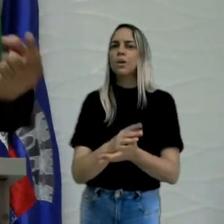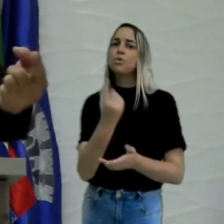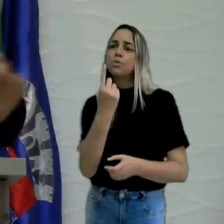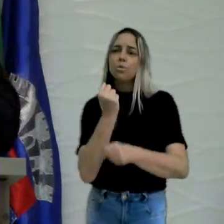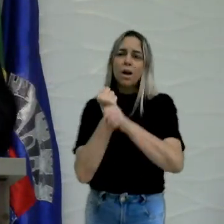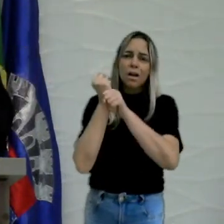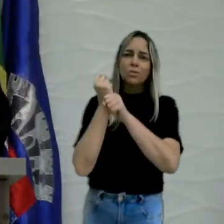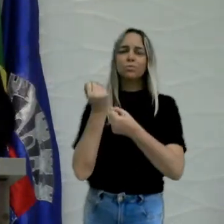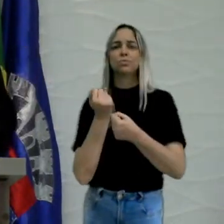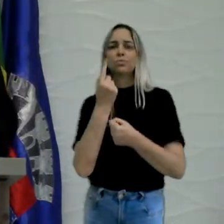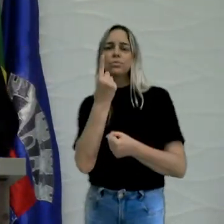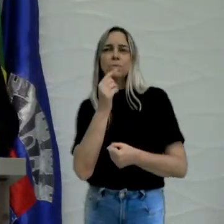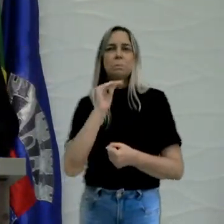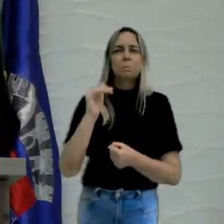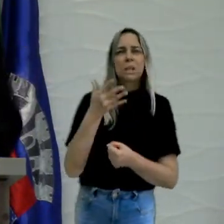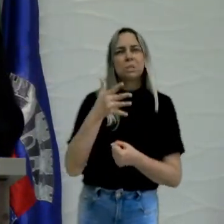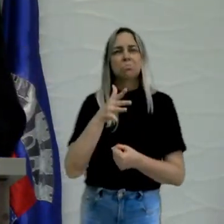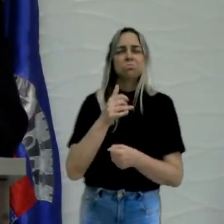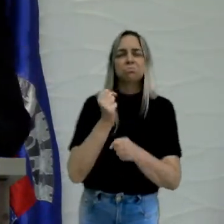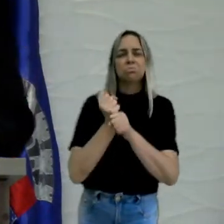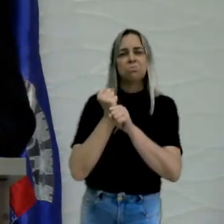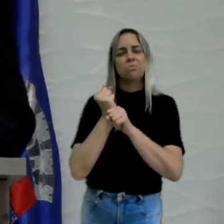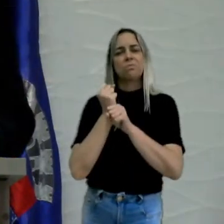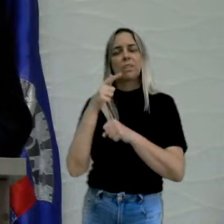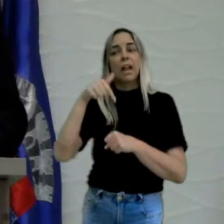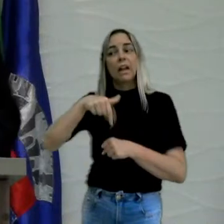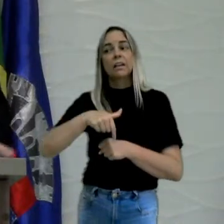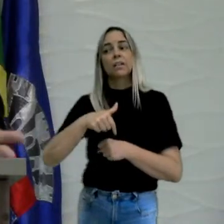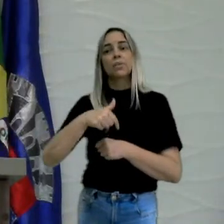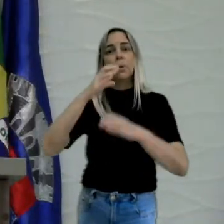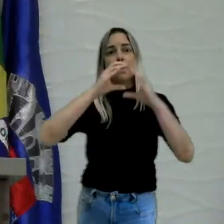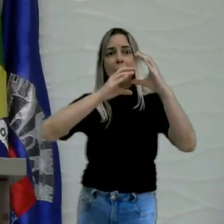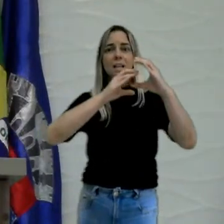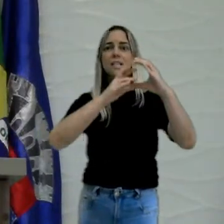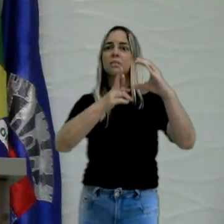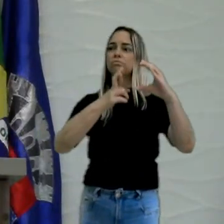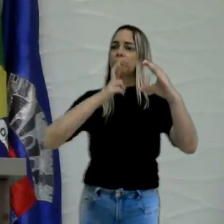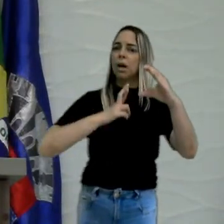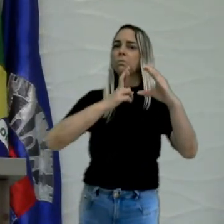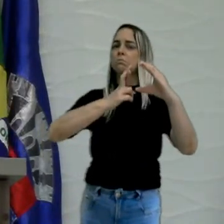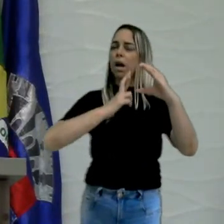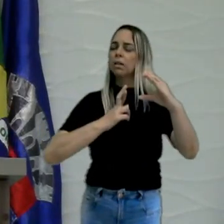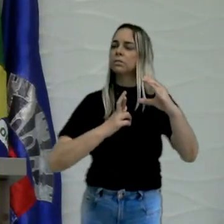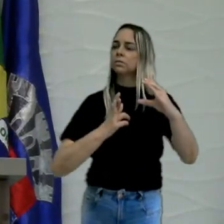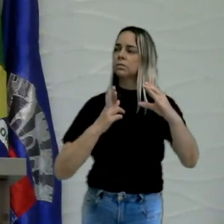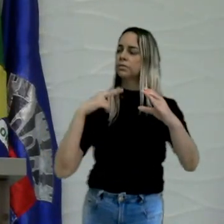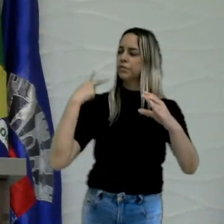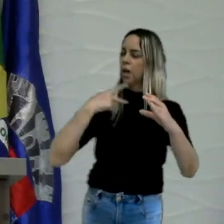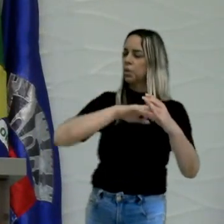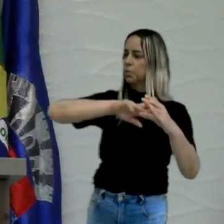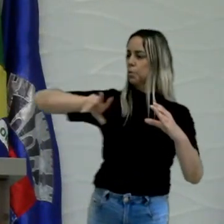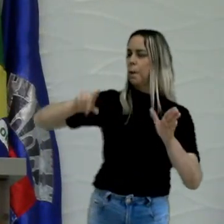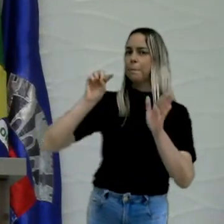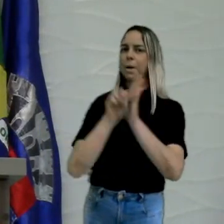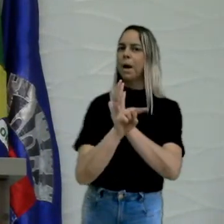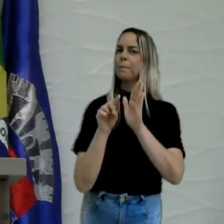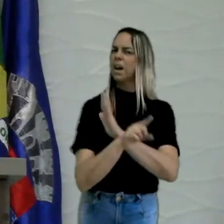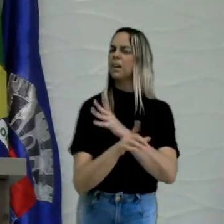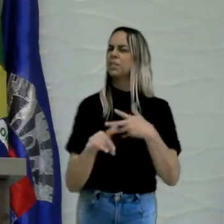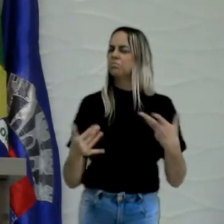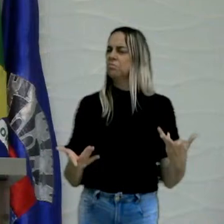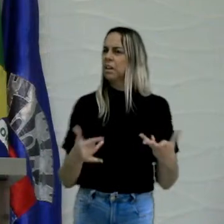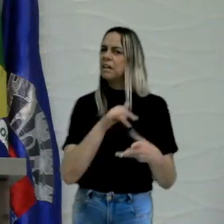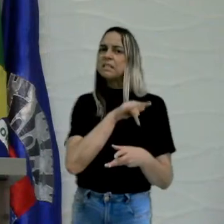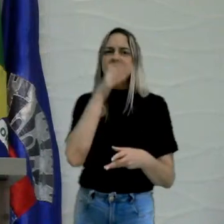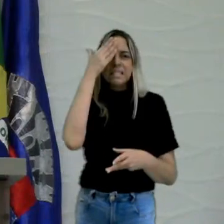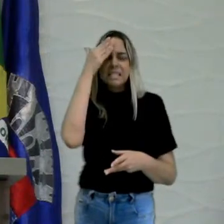ano e meio, que vieram para cá responder as perguntas dos vereadores e sabe que São Bento é